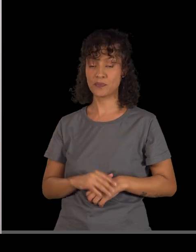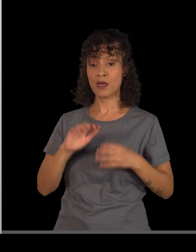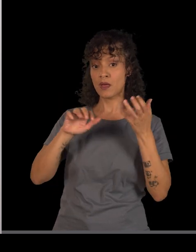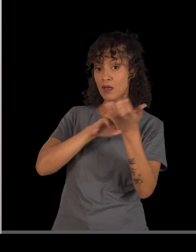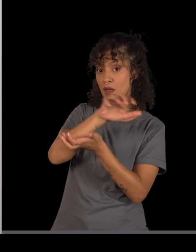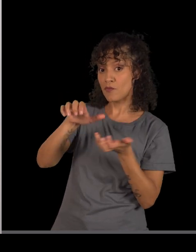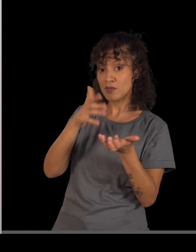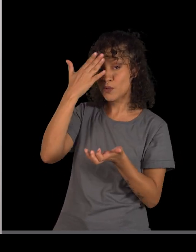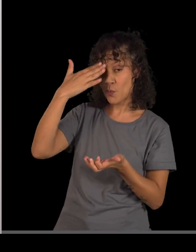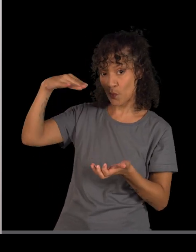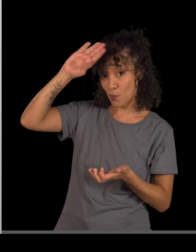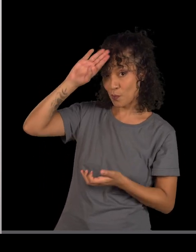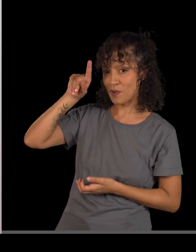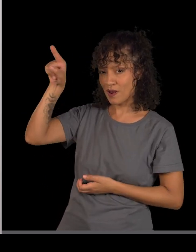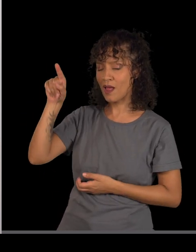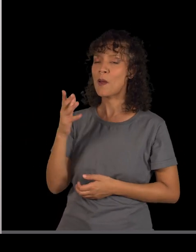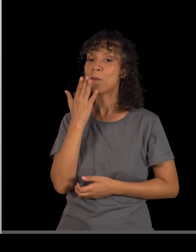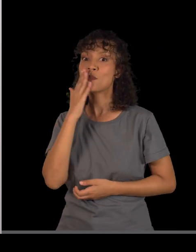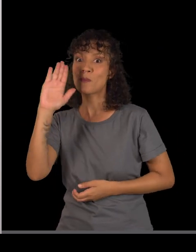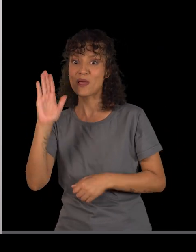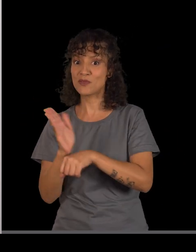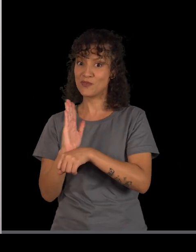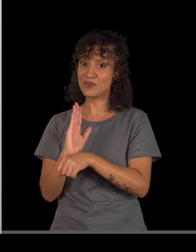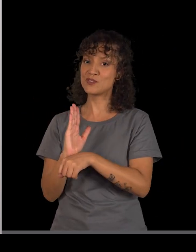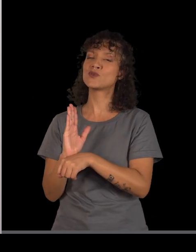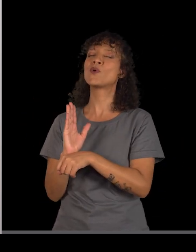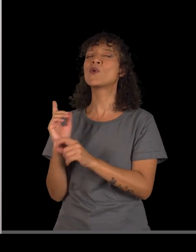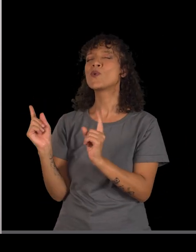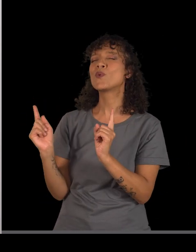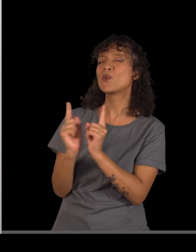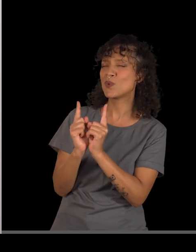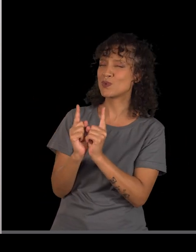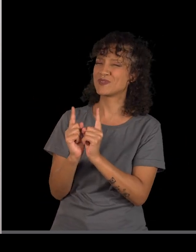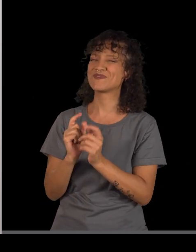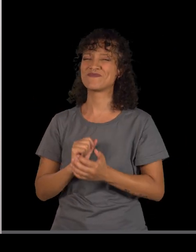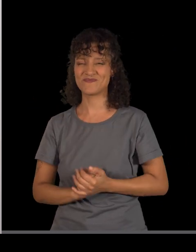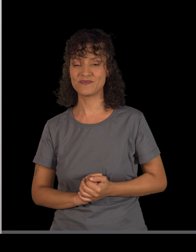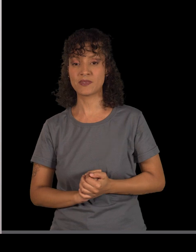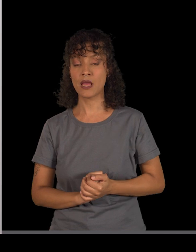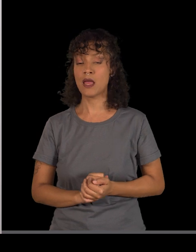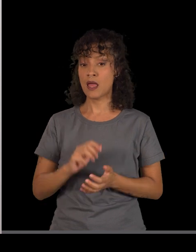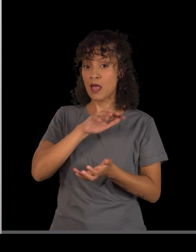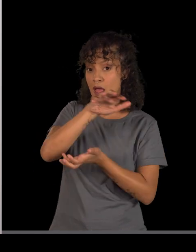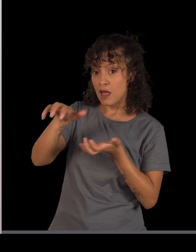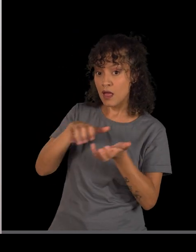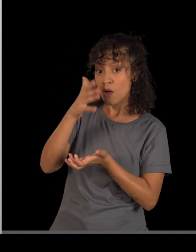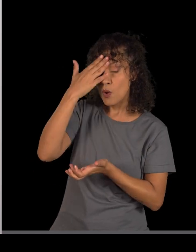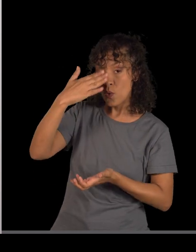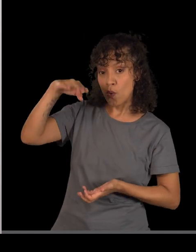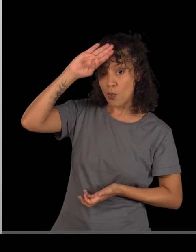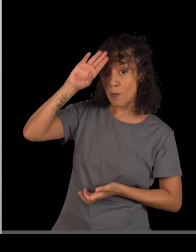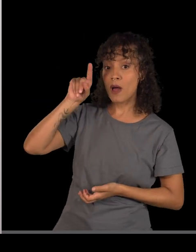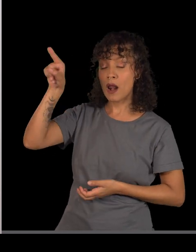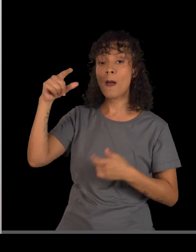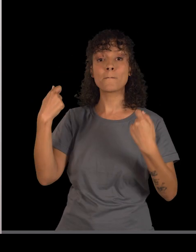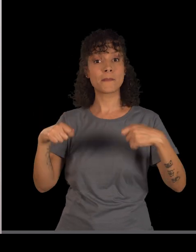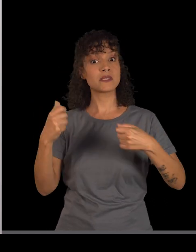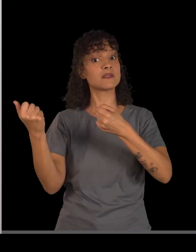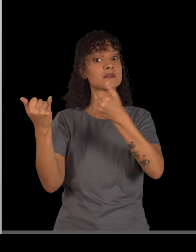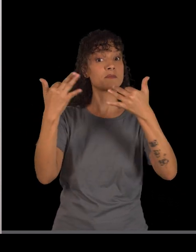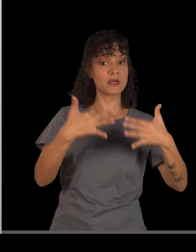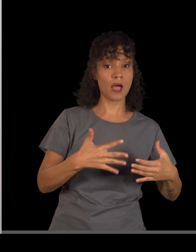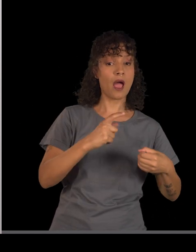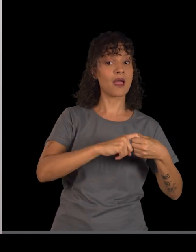Cubana. E dessa vez eu prometo que vai ser um pouquinho mais curto, tá? Bom, para falar de Revolução Cubana, a gente tem que falar da independência